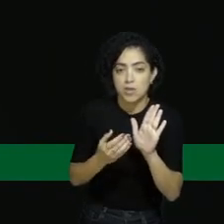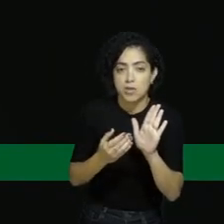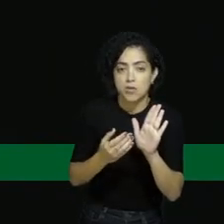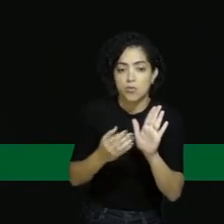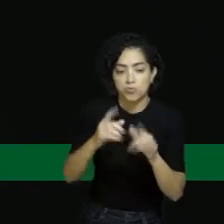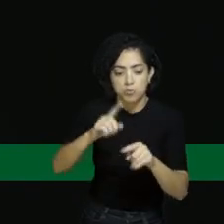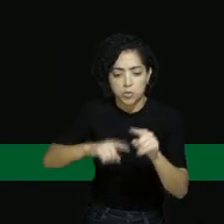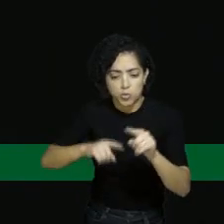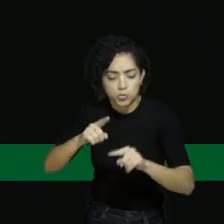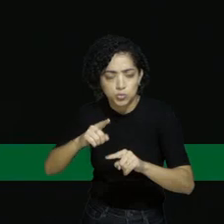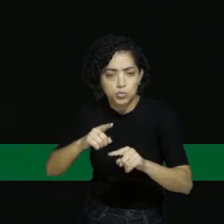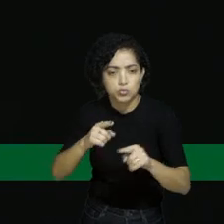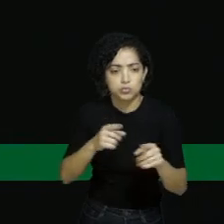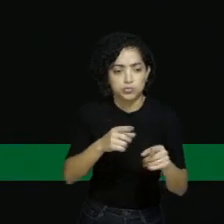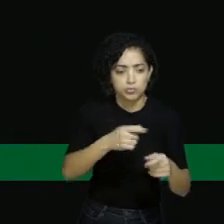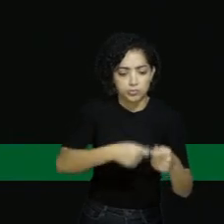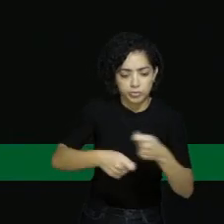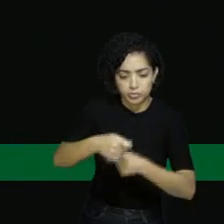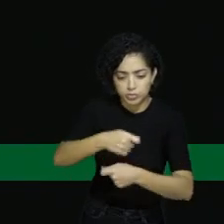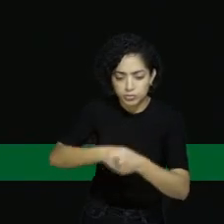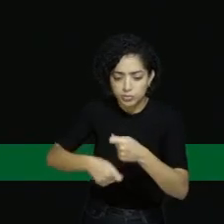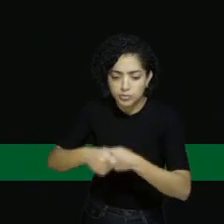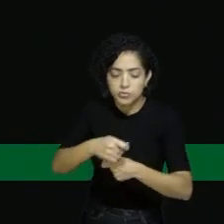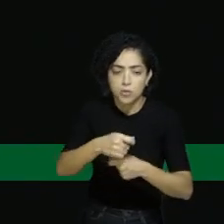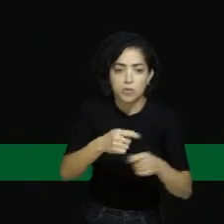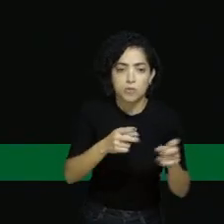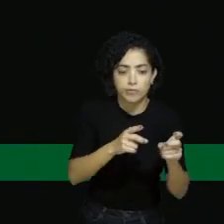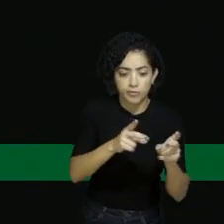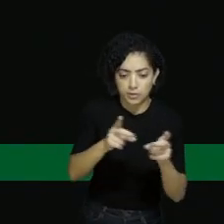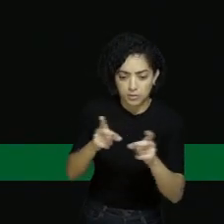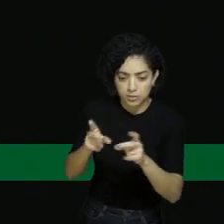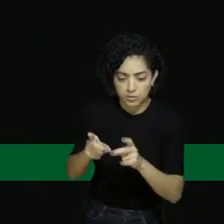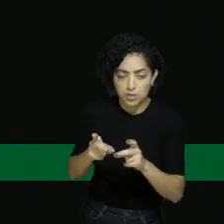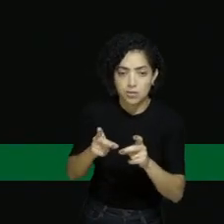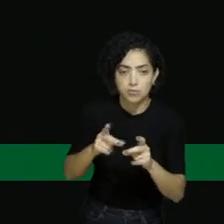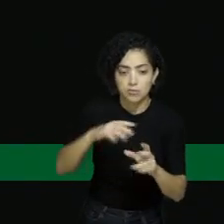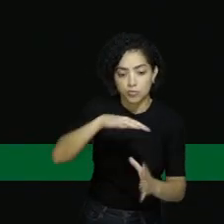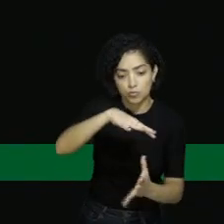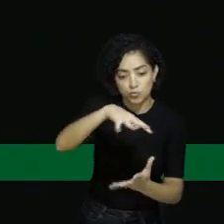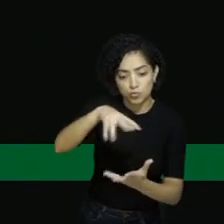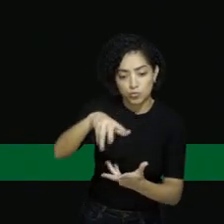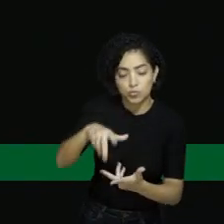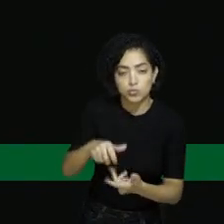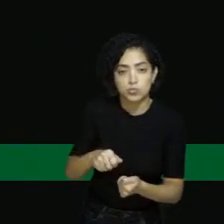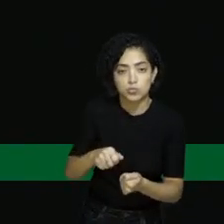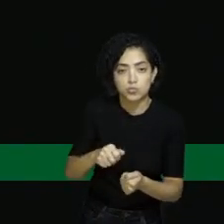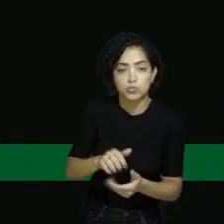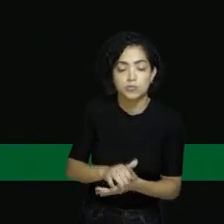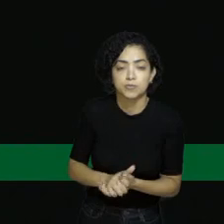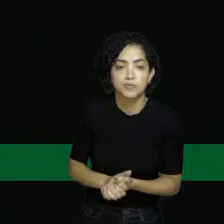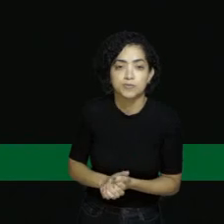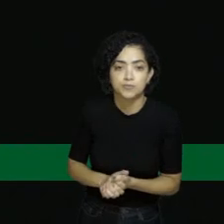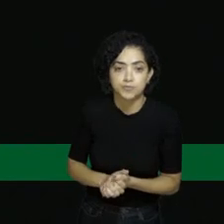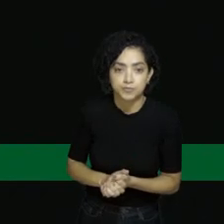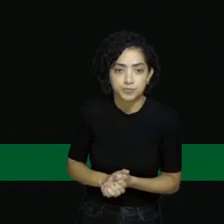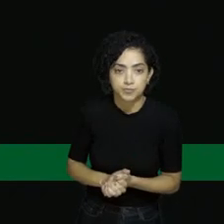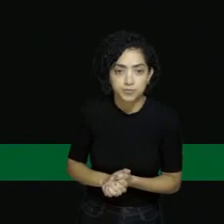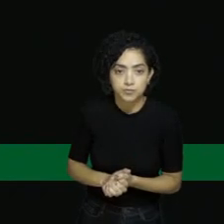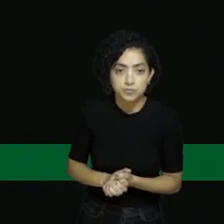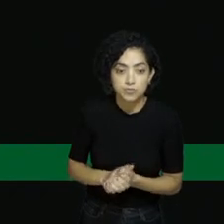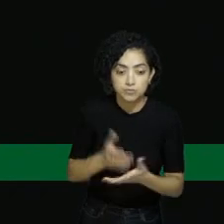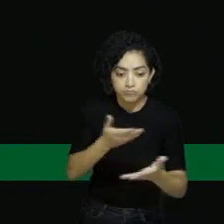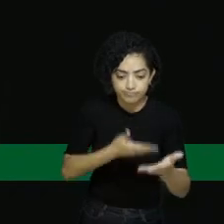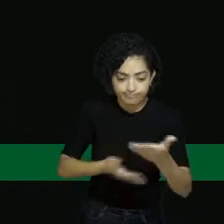do europeu, enfim, em todos os continentes do planeta. De forma que intercooperar é